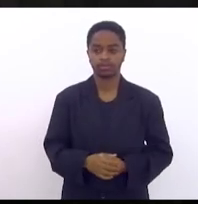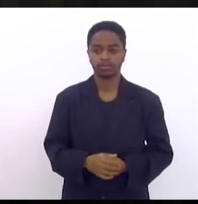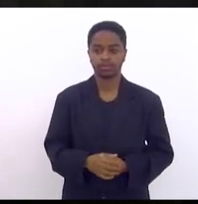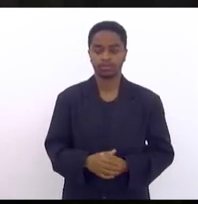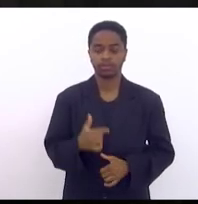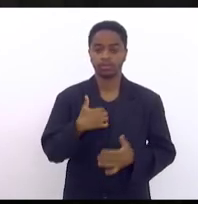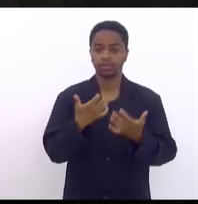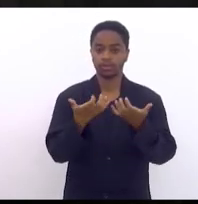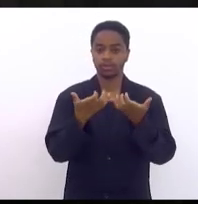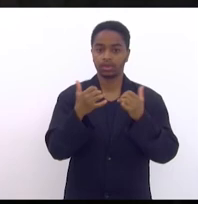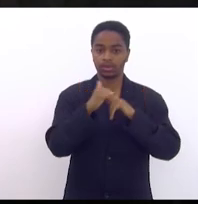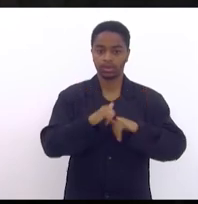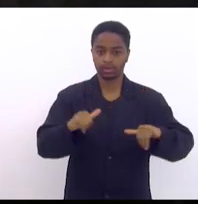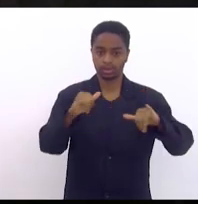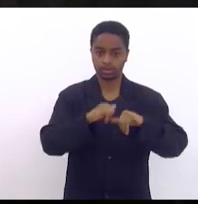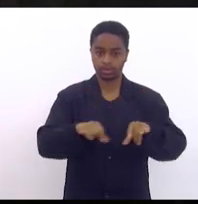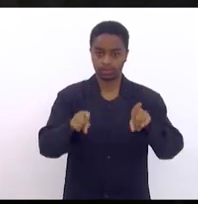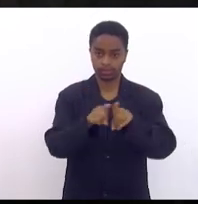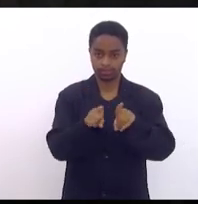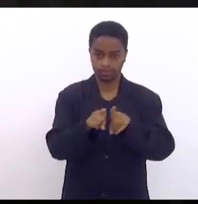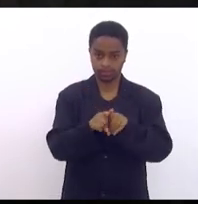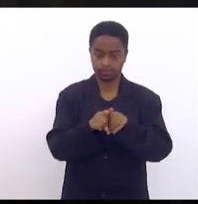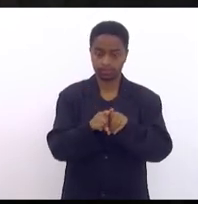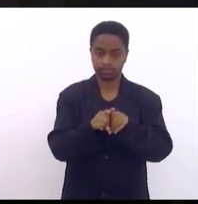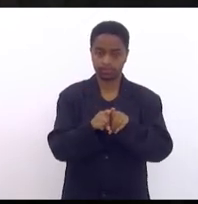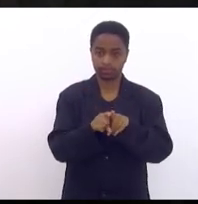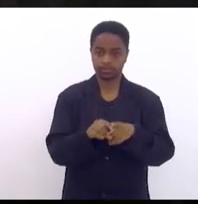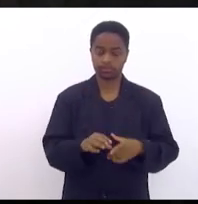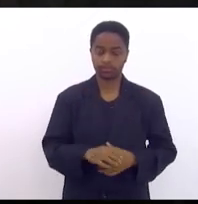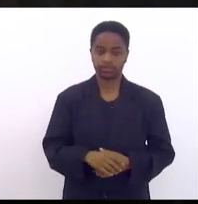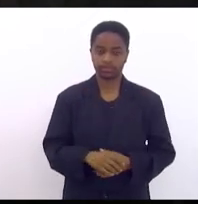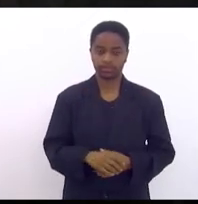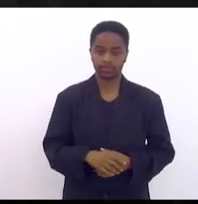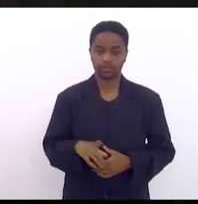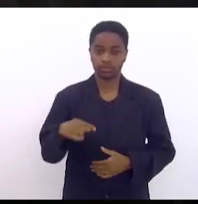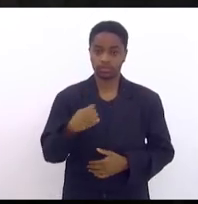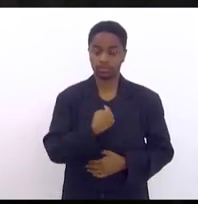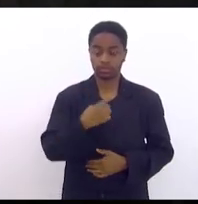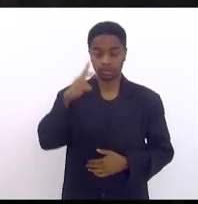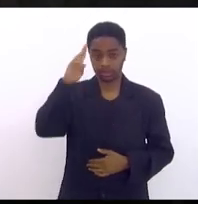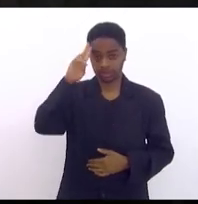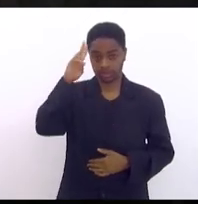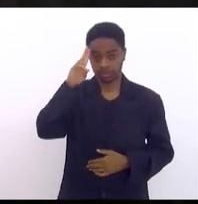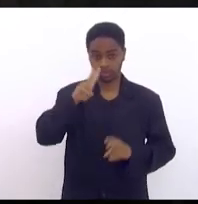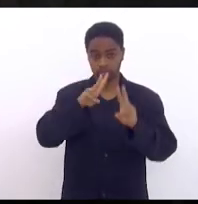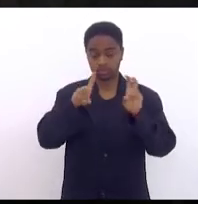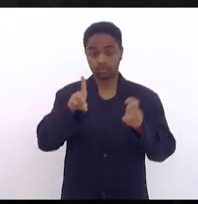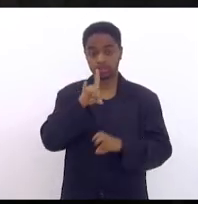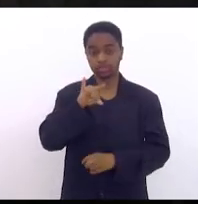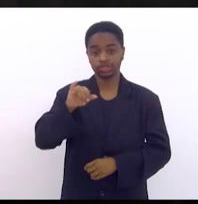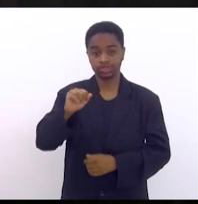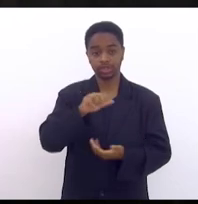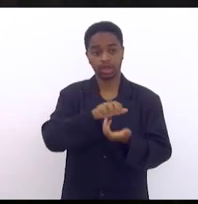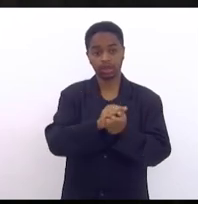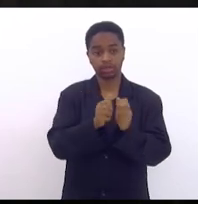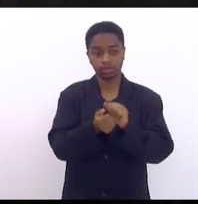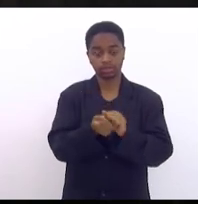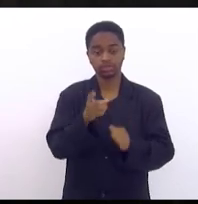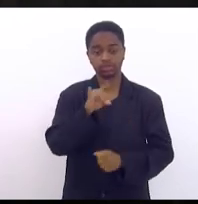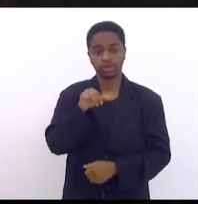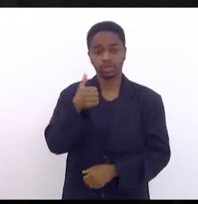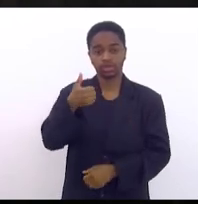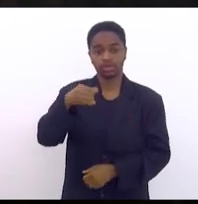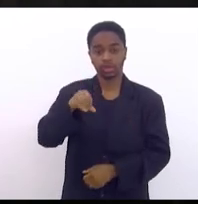Queria mencionar também, Tia Ju, fazendo aqui uma lembrança do Dia do Artesão, que é comemorado todo dia 19 de